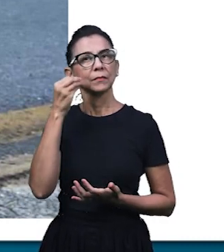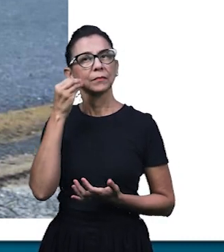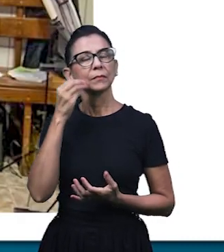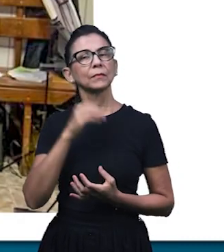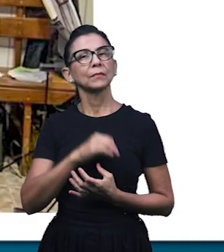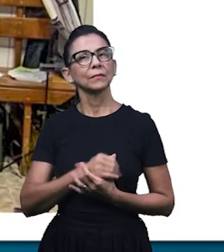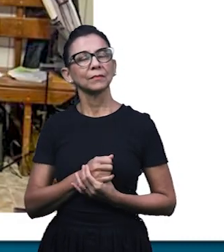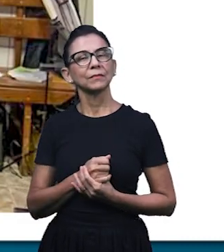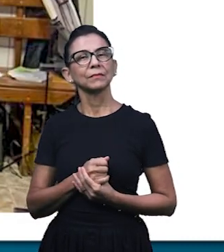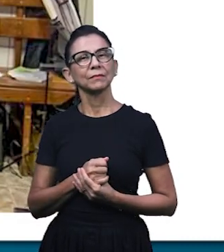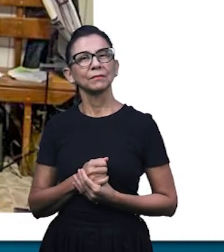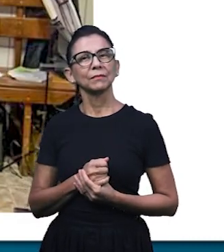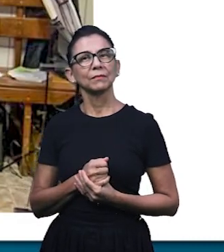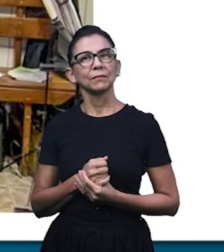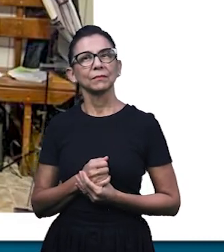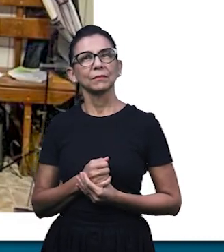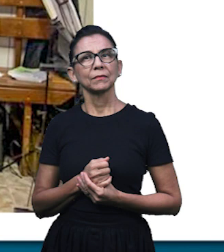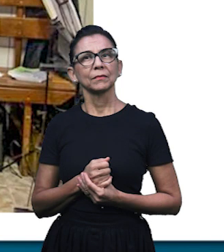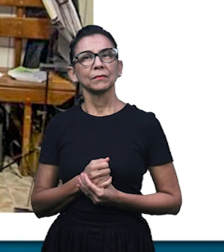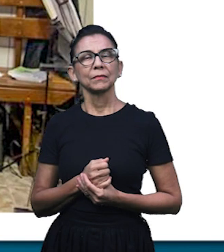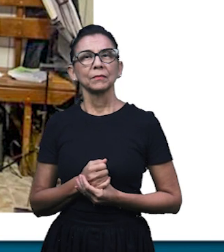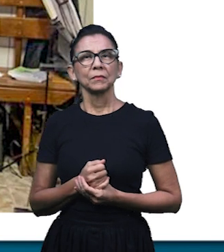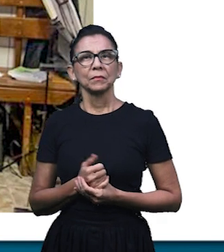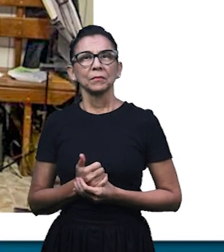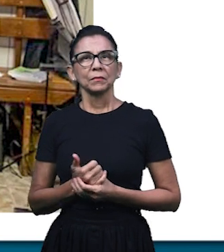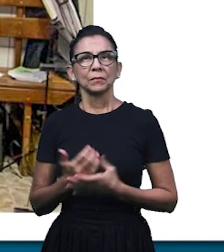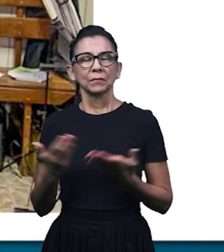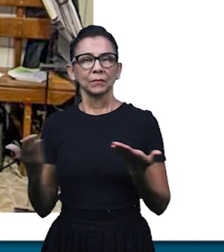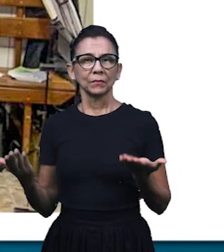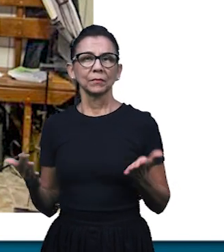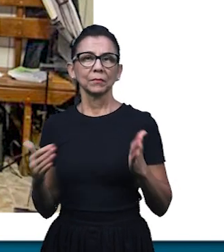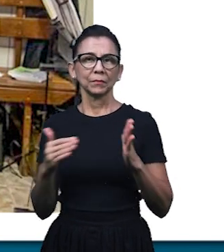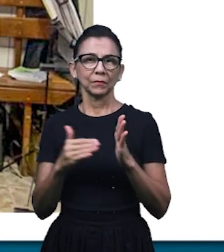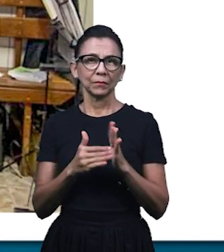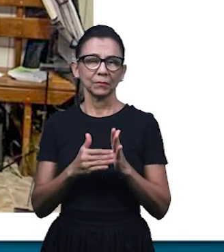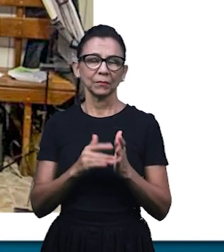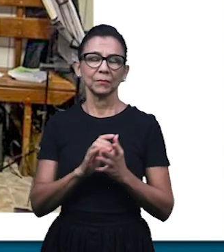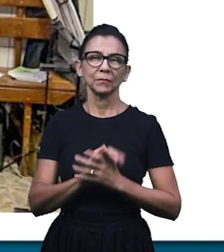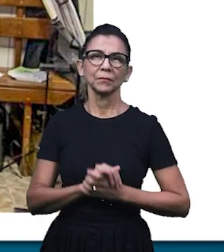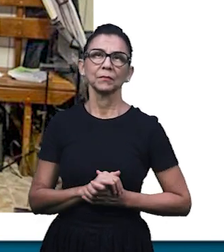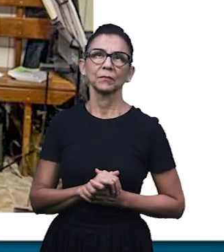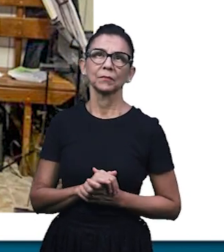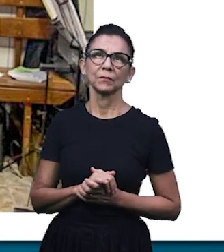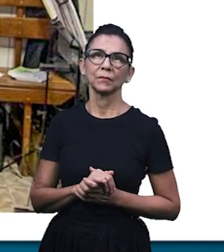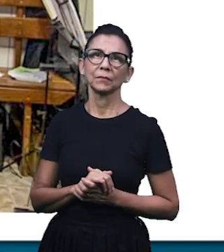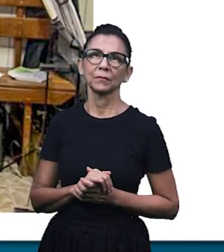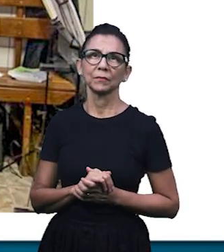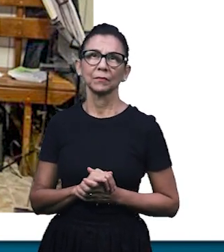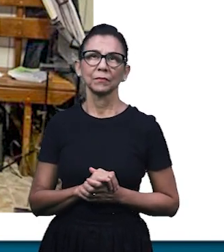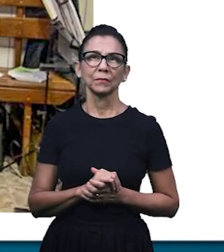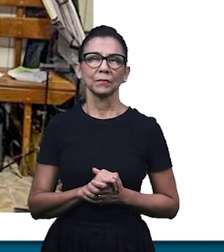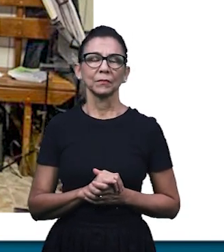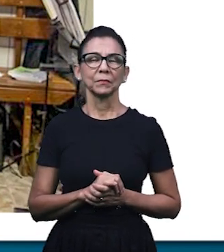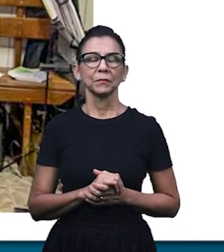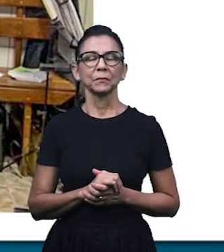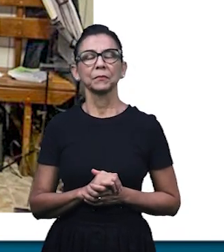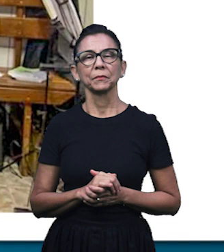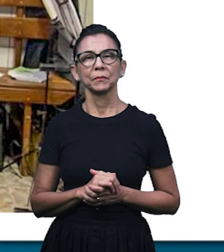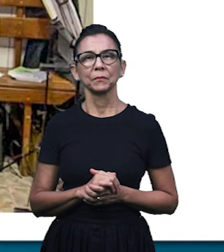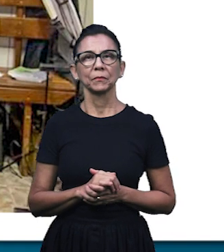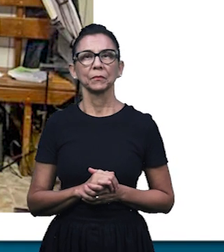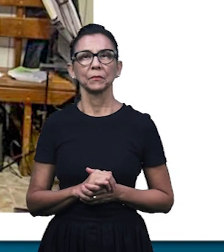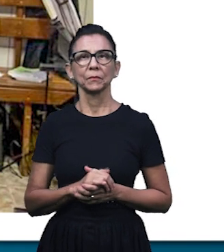no Senhor. E por fim, na cidade de Forquilinhas, da área de São